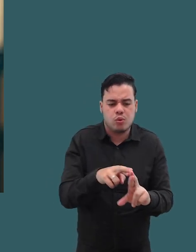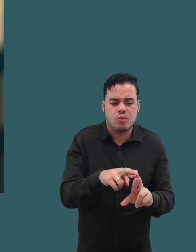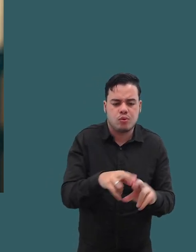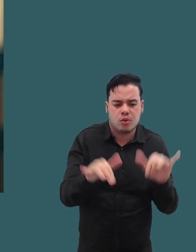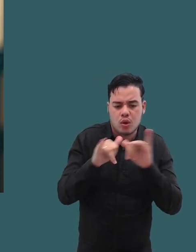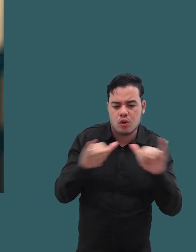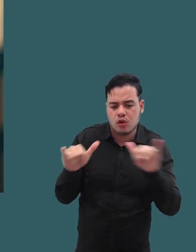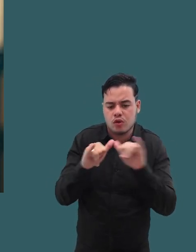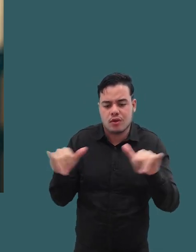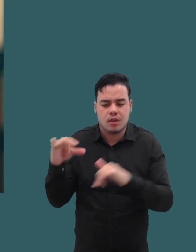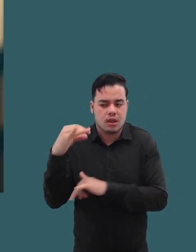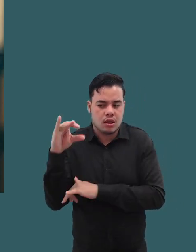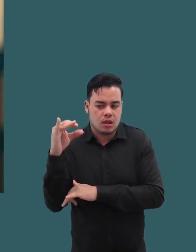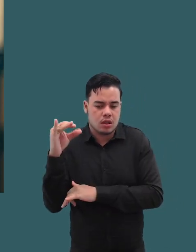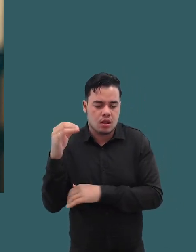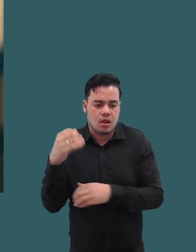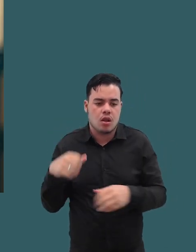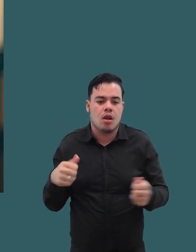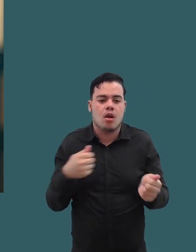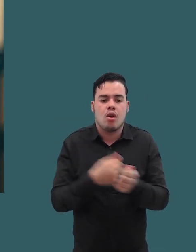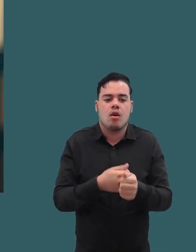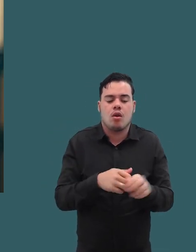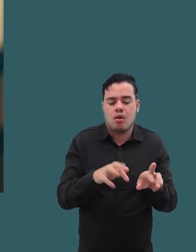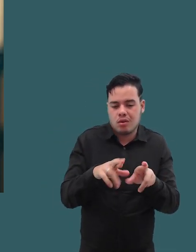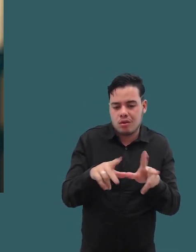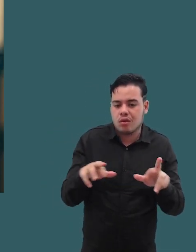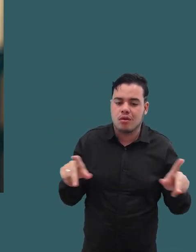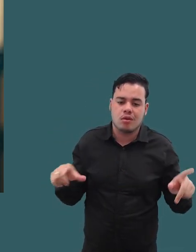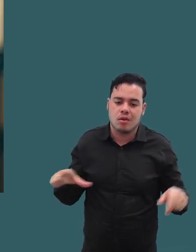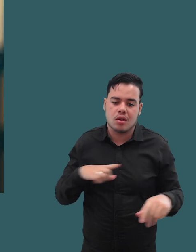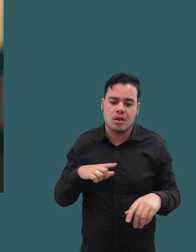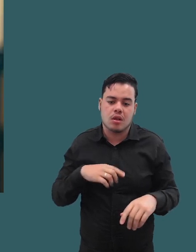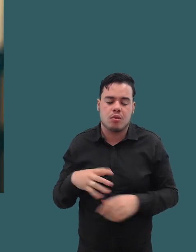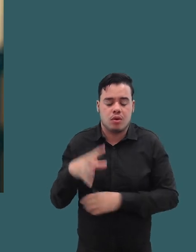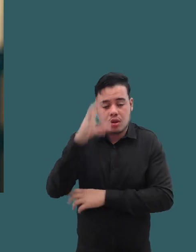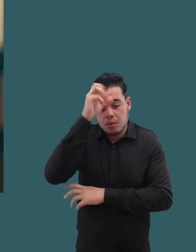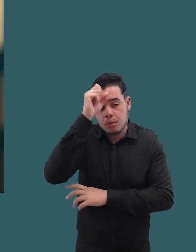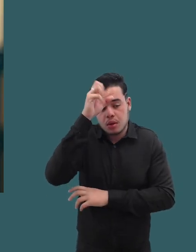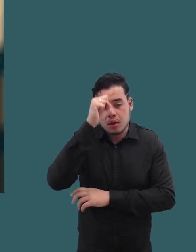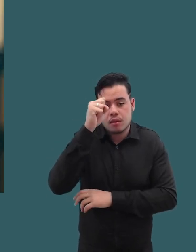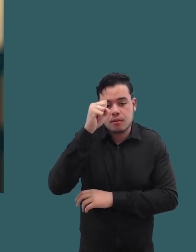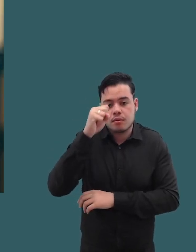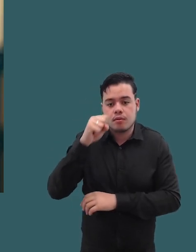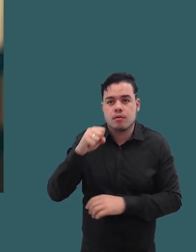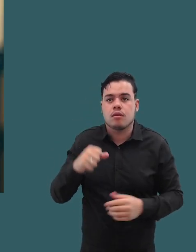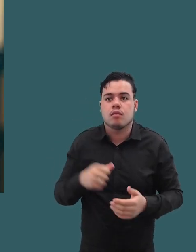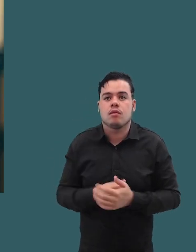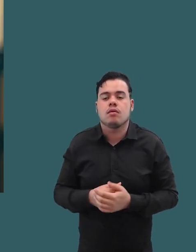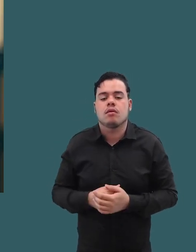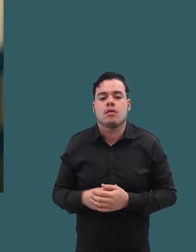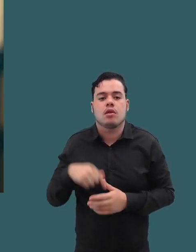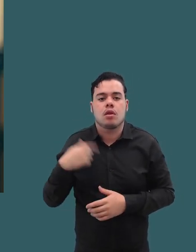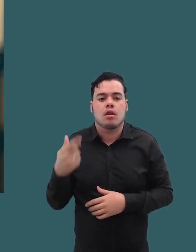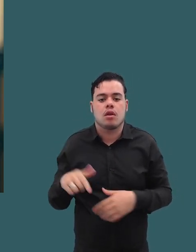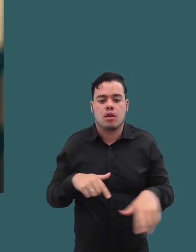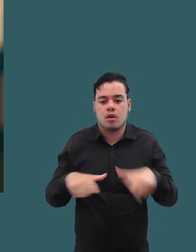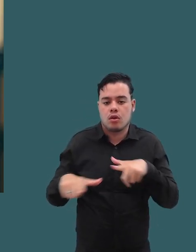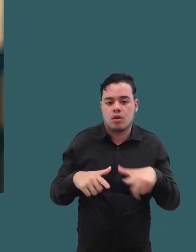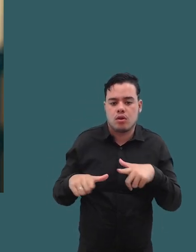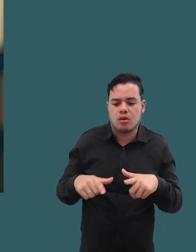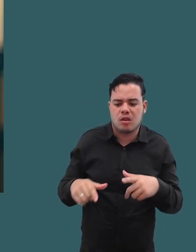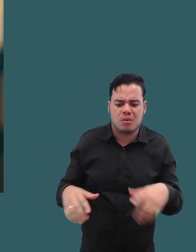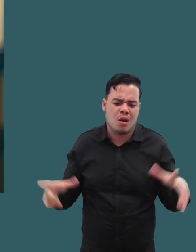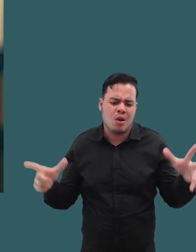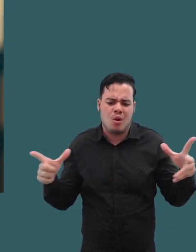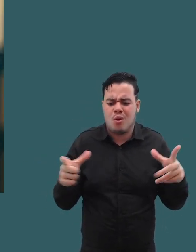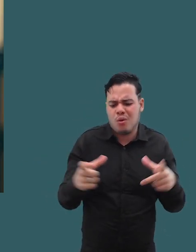divulgação científica, com essas outras áreas que nós temos muito a aprender com elas, para que o trabalho não fique restrito à